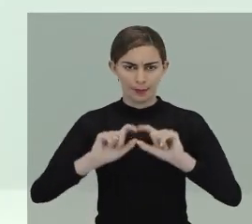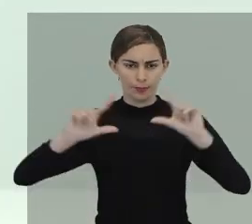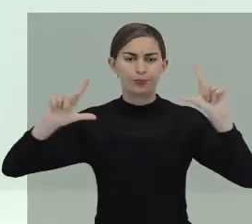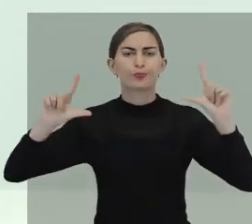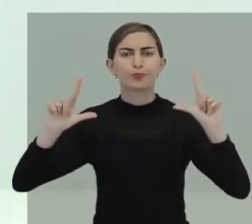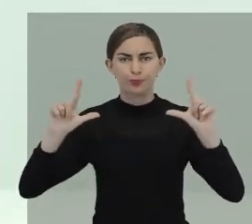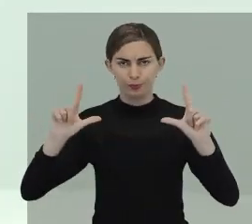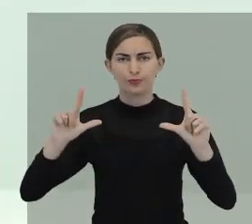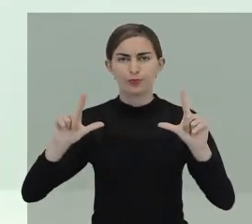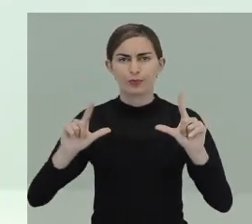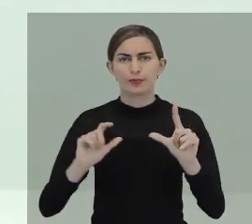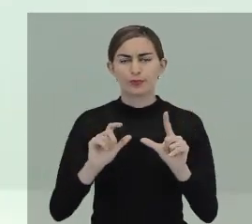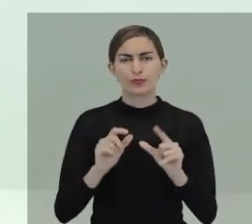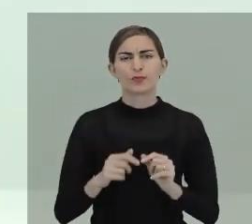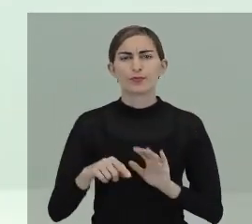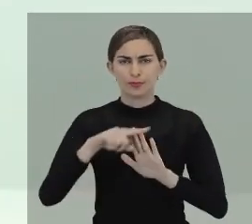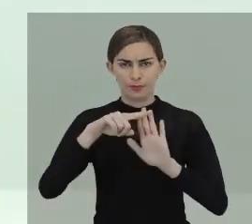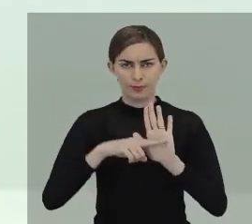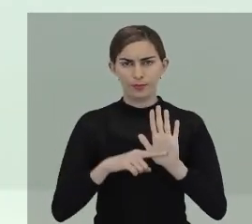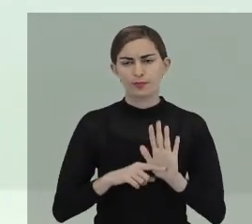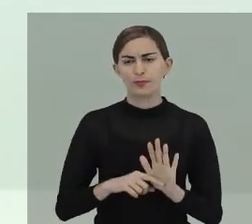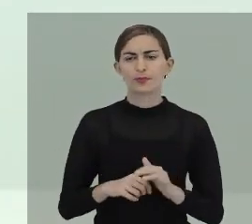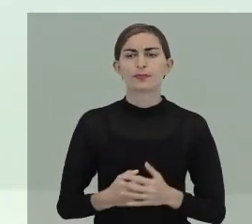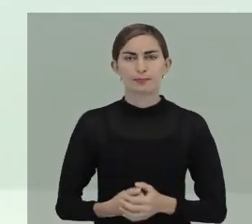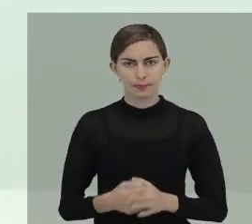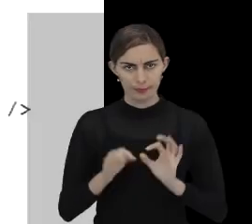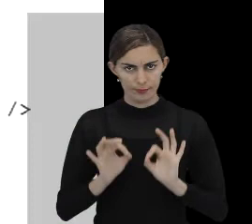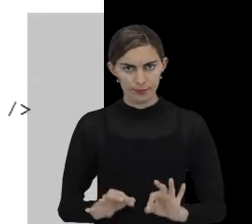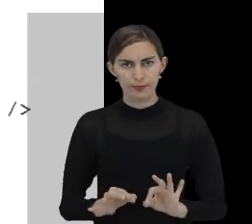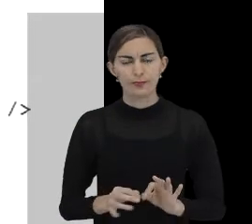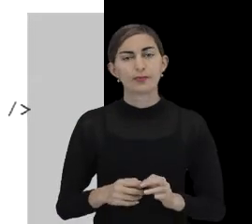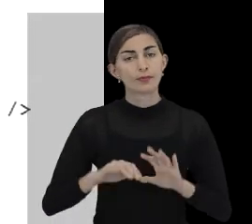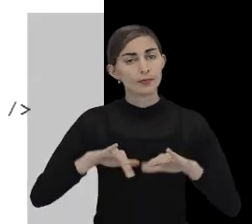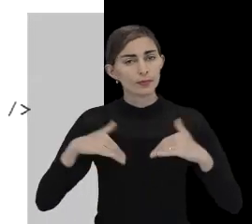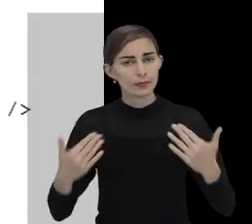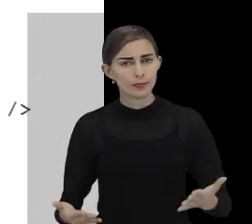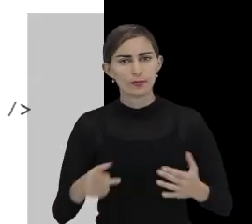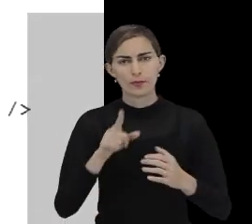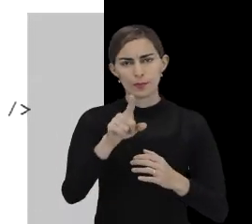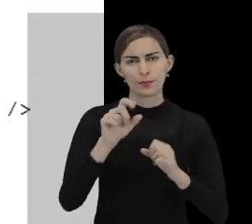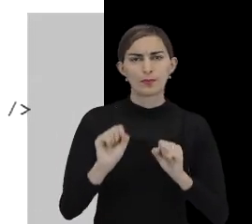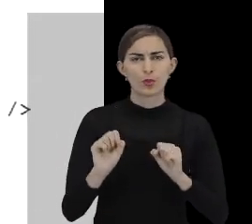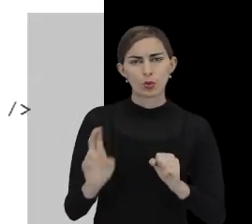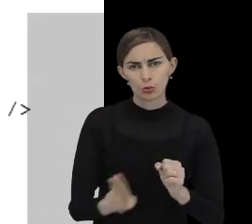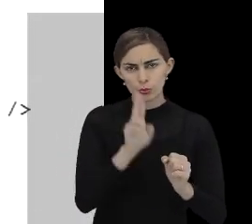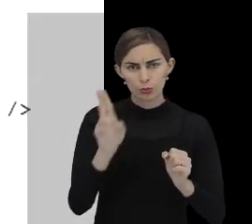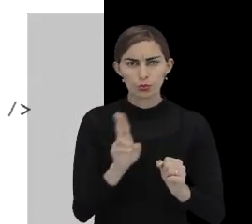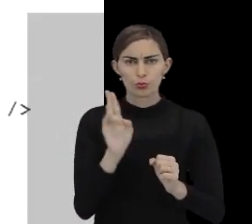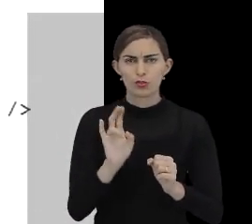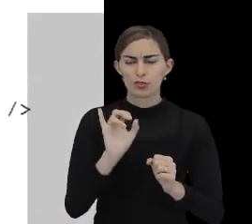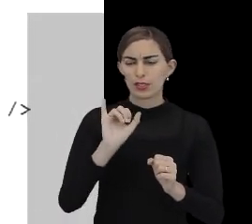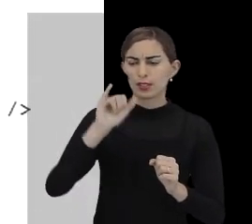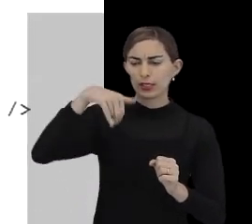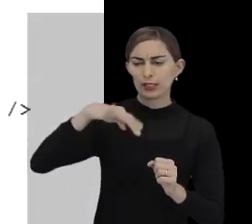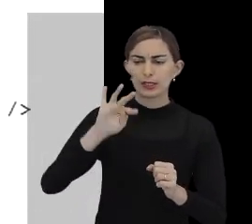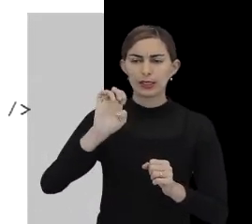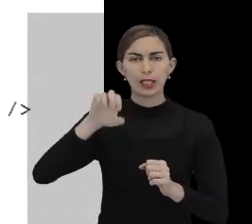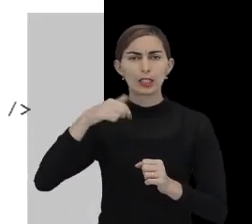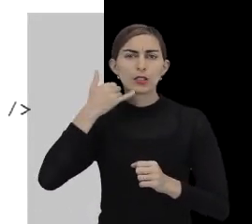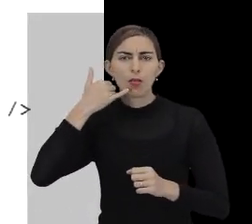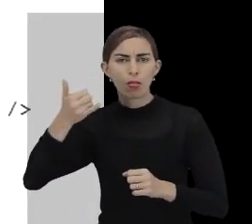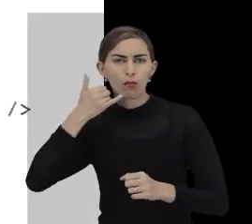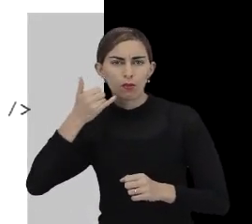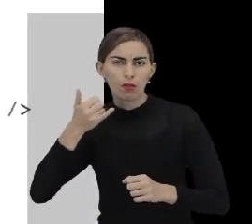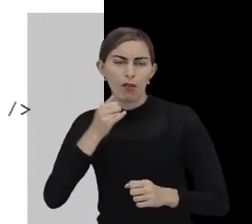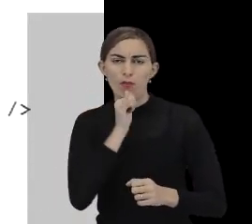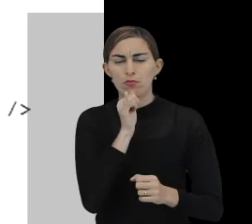abrir o browser utilizando a classe intent, certo? Então você pode usar a classe intent para fazer